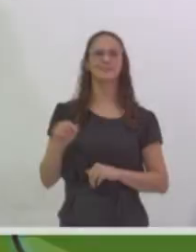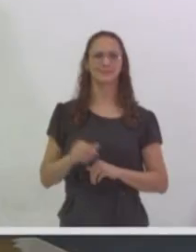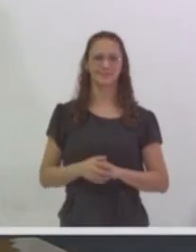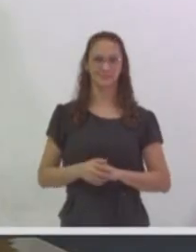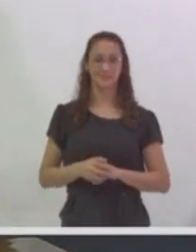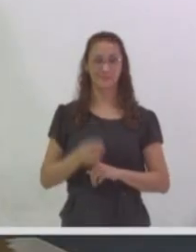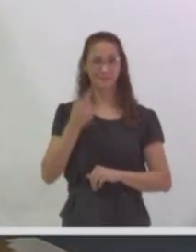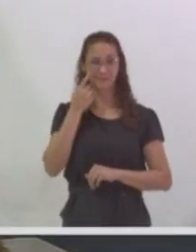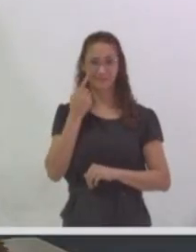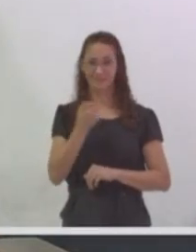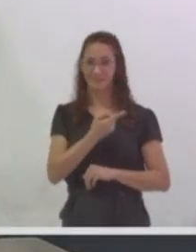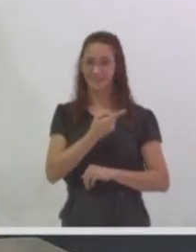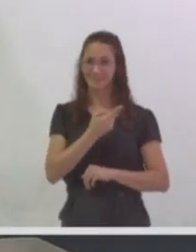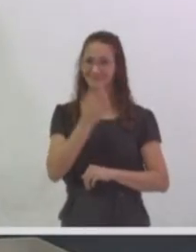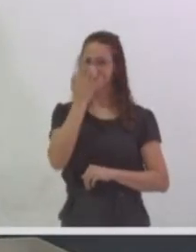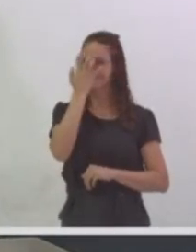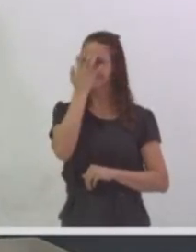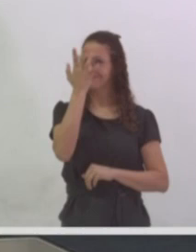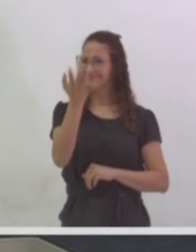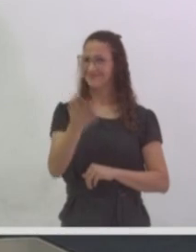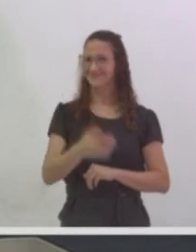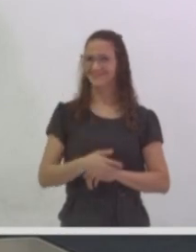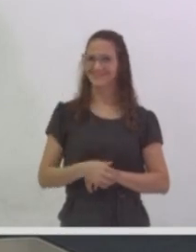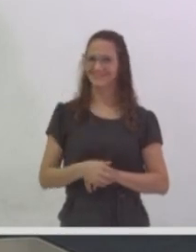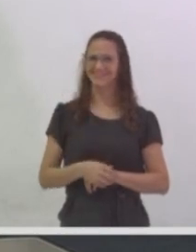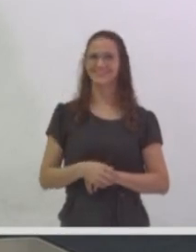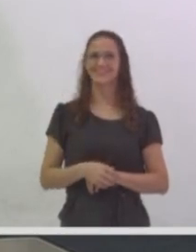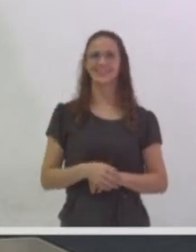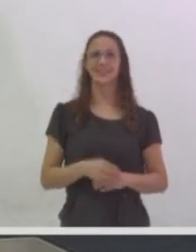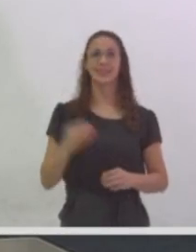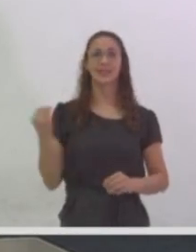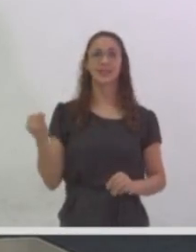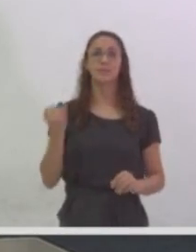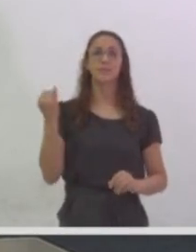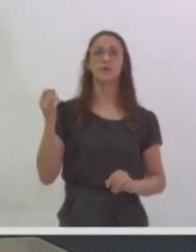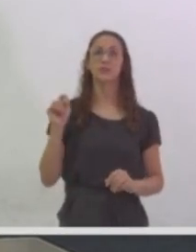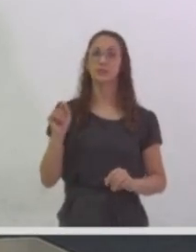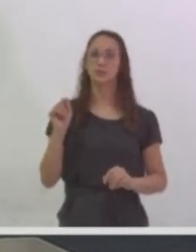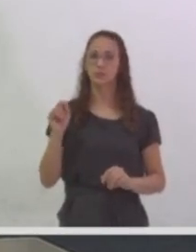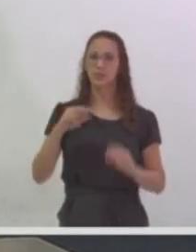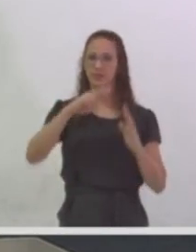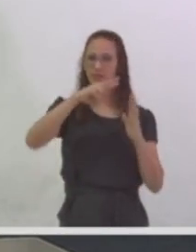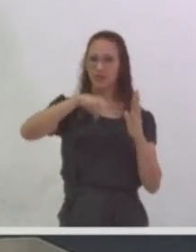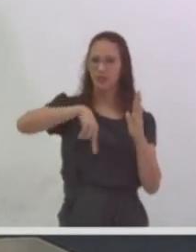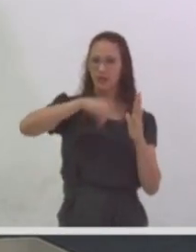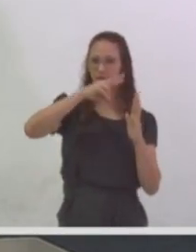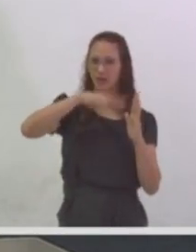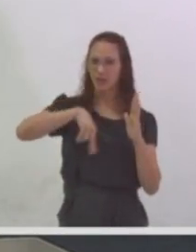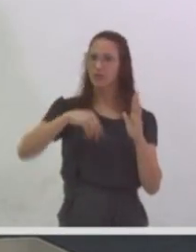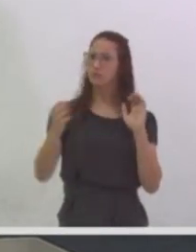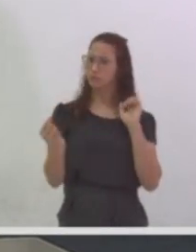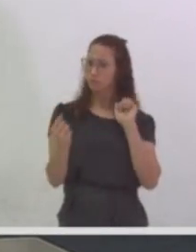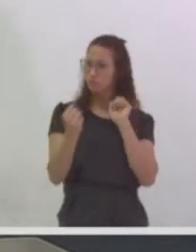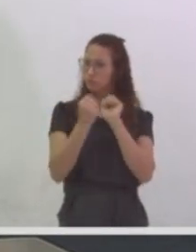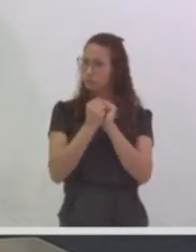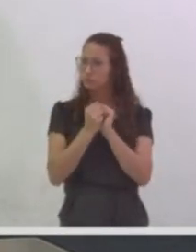como foi fácil? Ó, é importante quando nós estivermos fazendo essa leitura, vocês leiam junto com a gente aí na sua